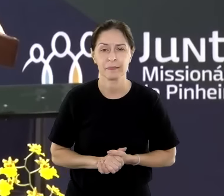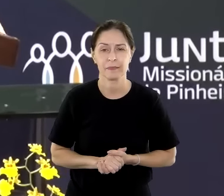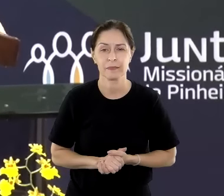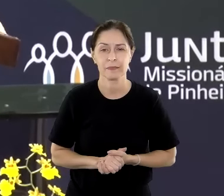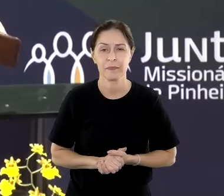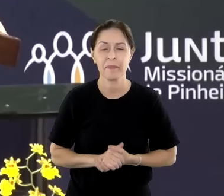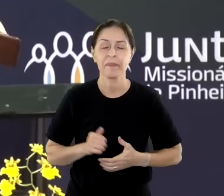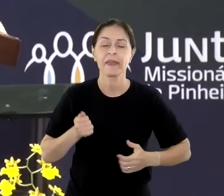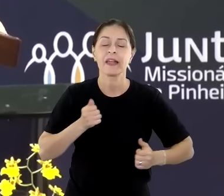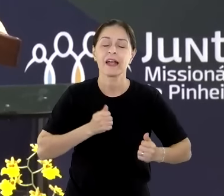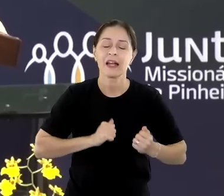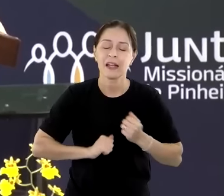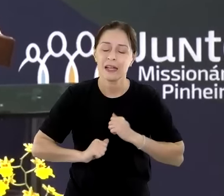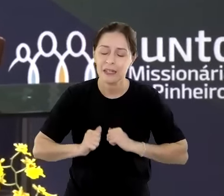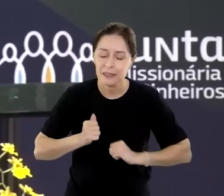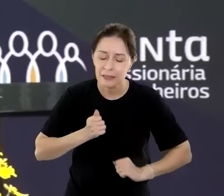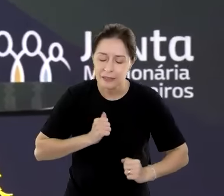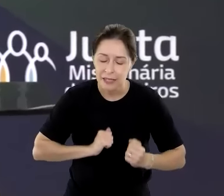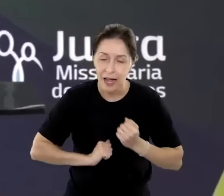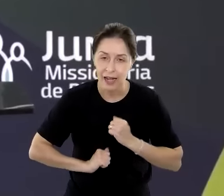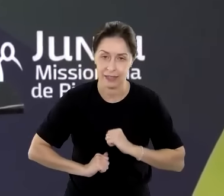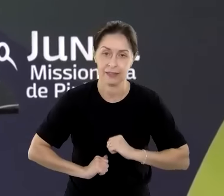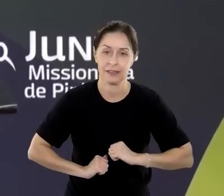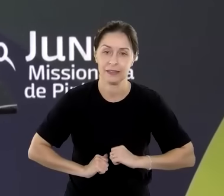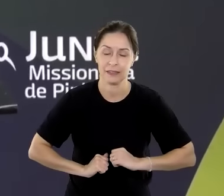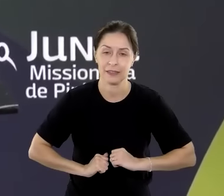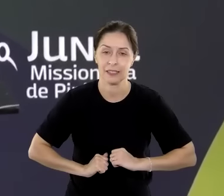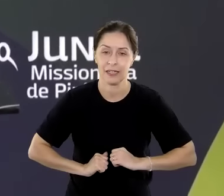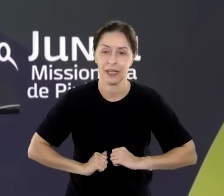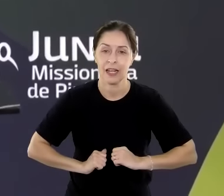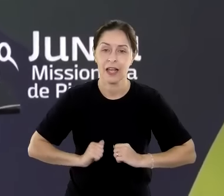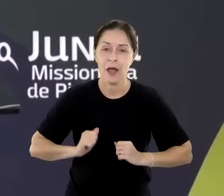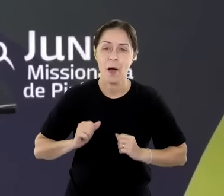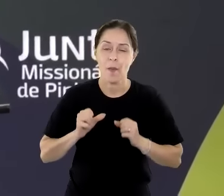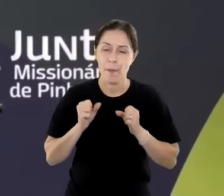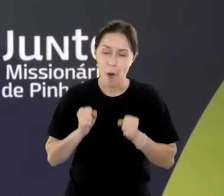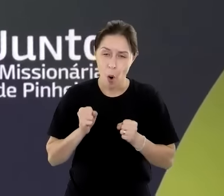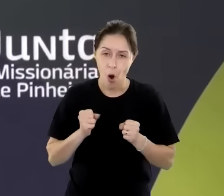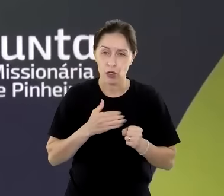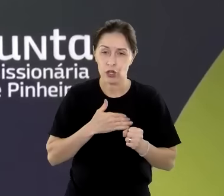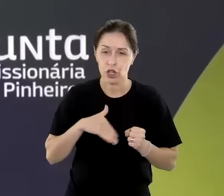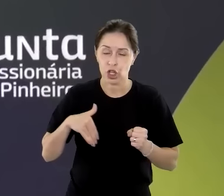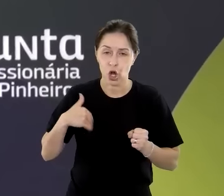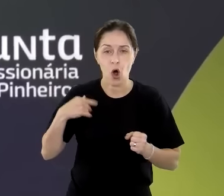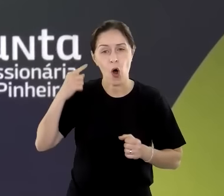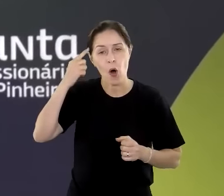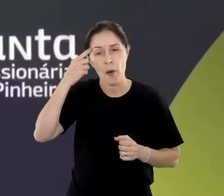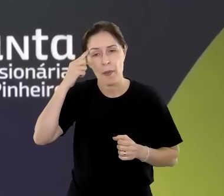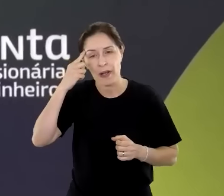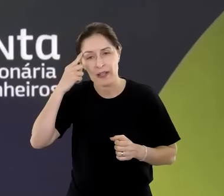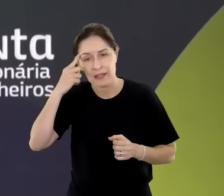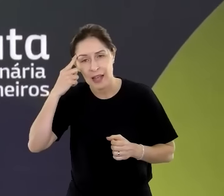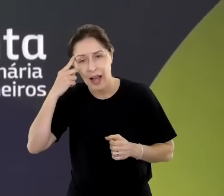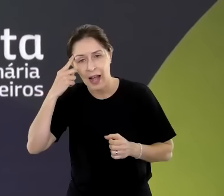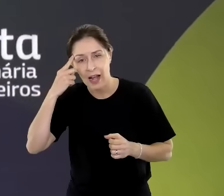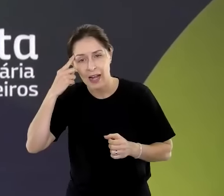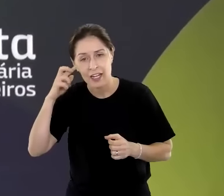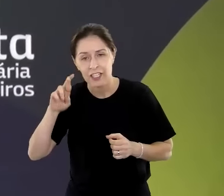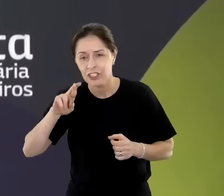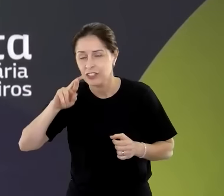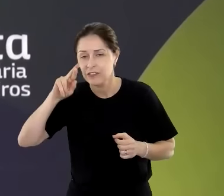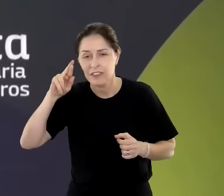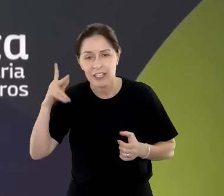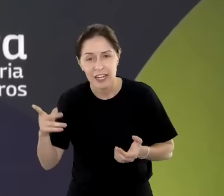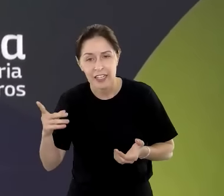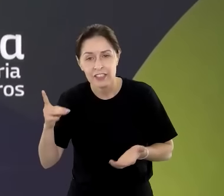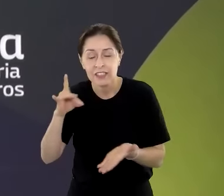A ansiedade faz você fazer o que os soldados de Saul fizeram diante de Golias. É imbatível esse homem, 40 dias, duas vezes